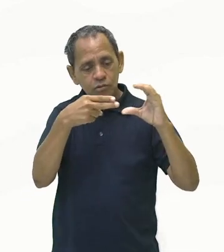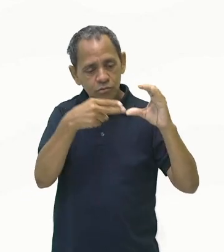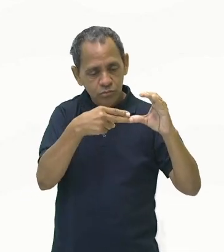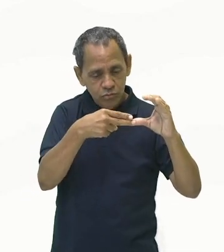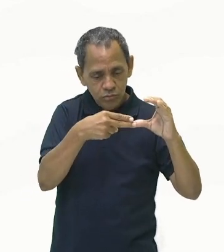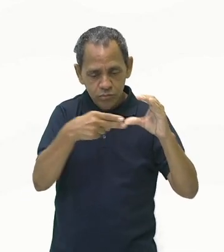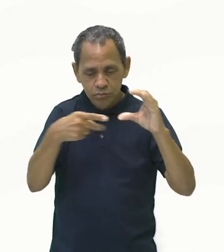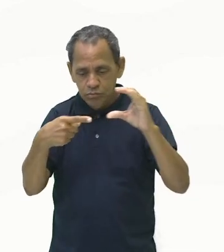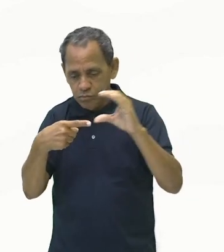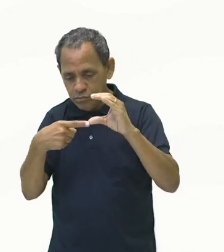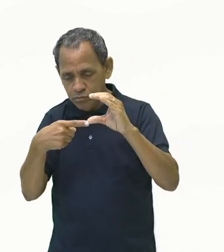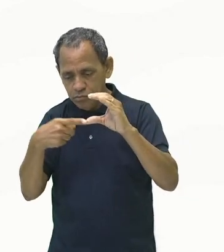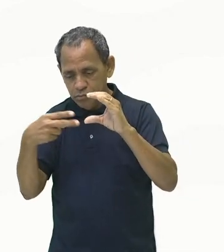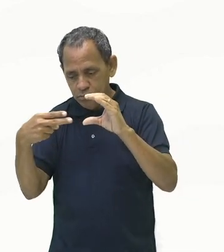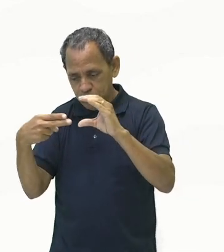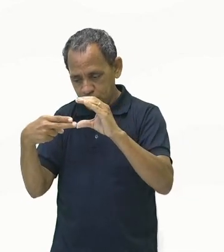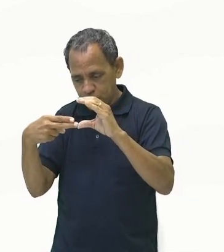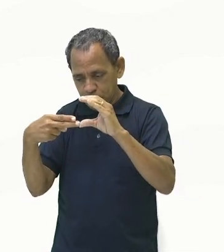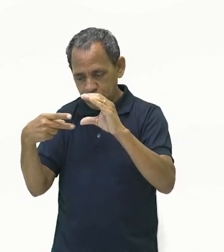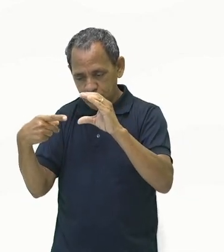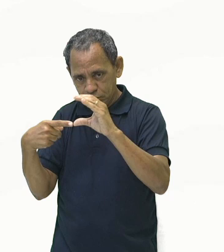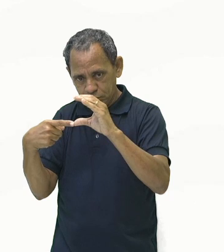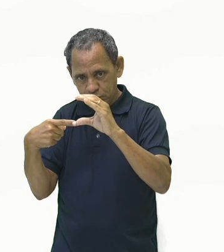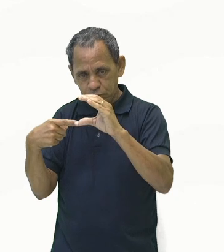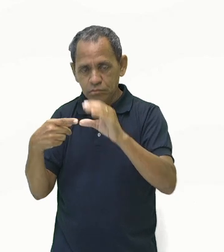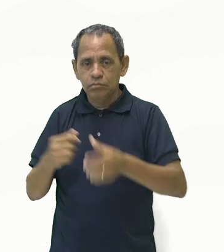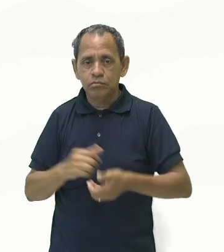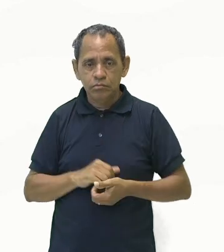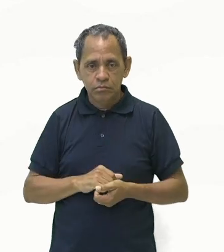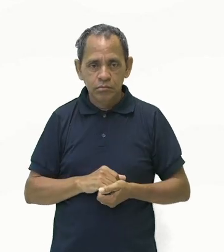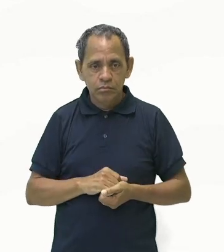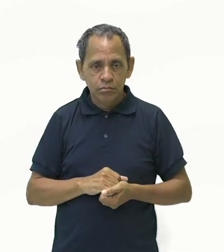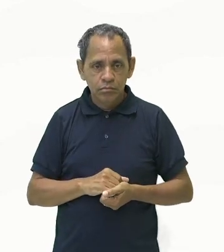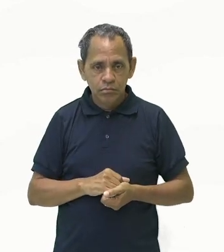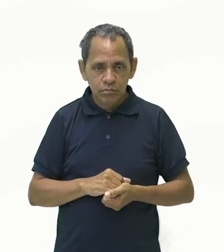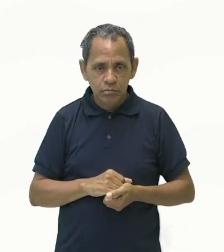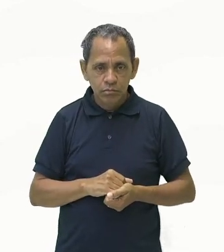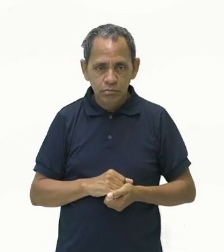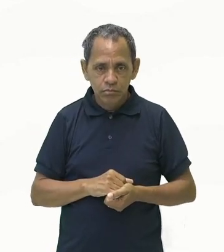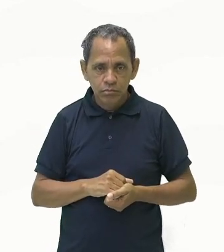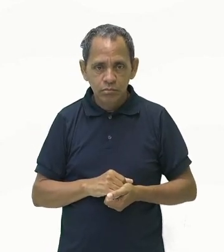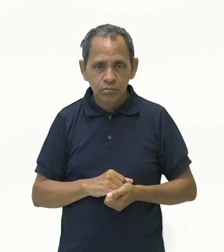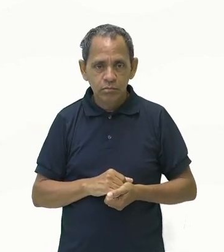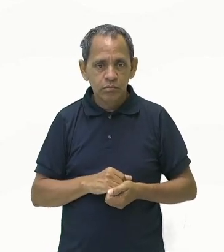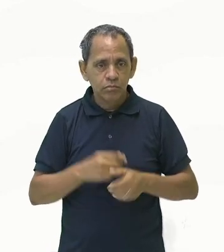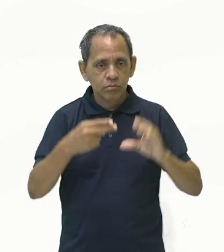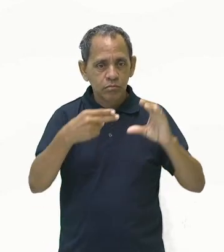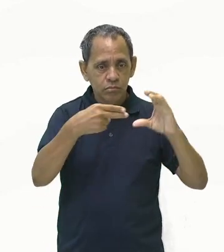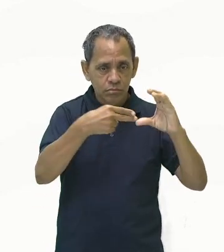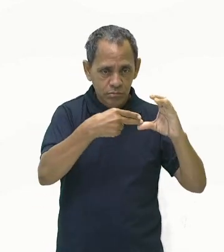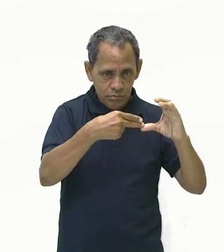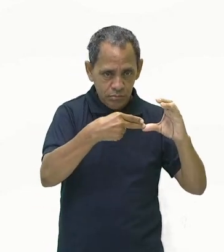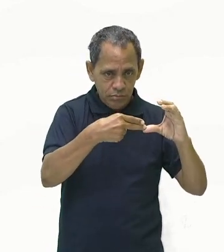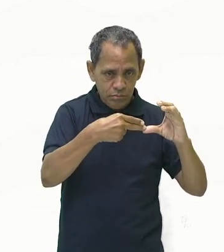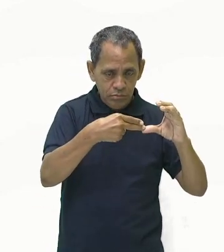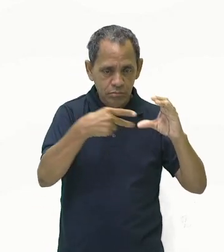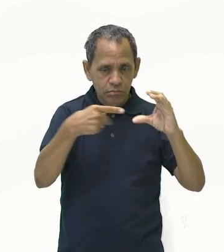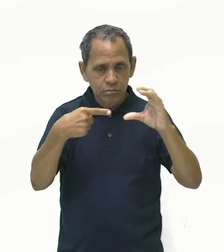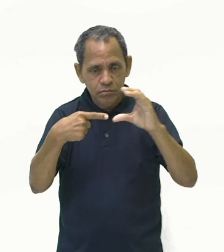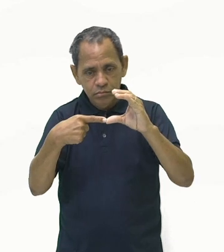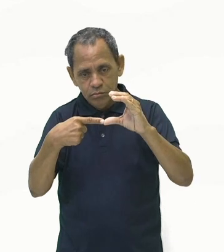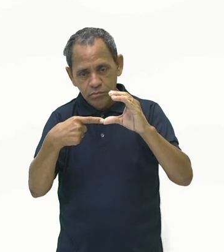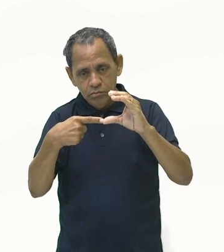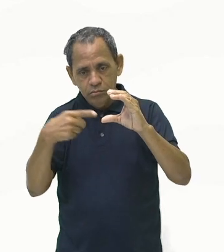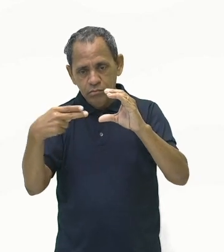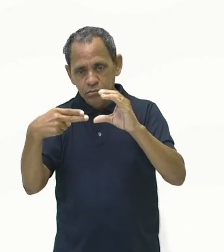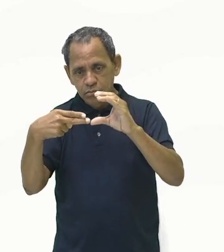ele geralmente vai aparecer assim para você, onde dentro você vou ter dupla sim, dupla não. Aí depois vem dupla sim, dupla